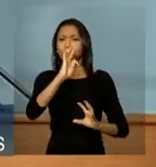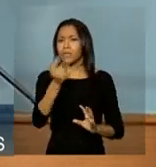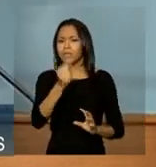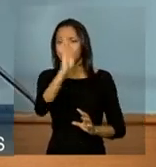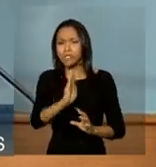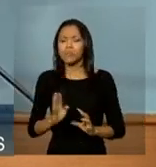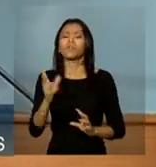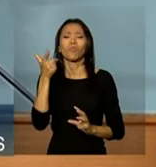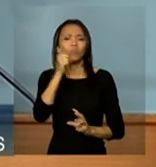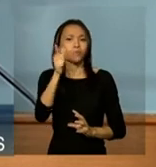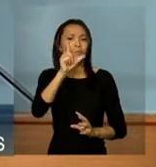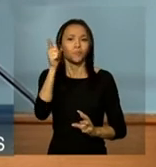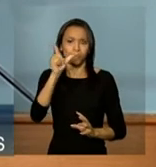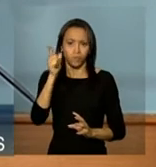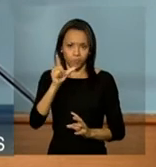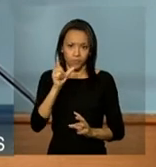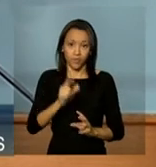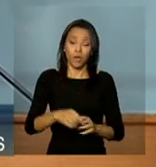que estão sendo beneficiados.